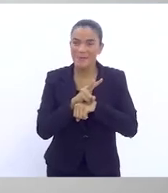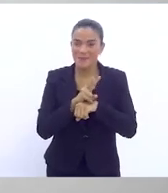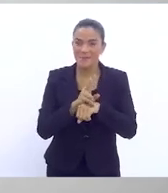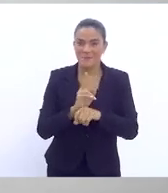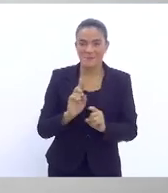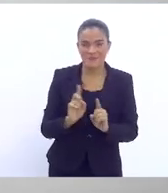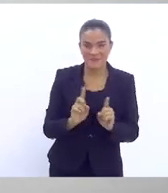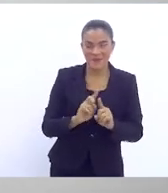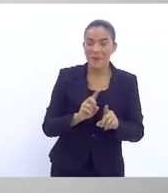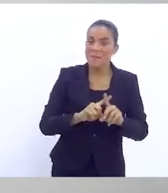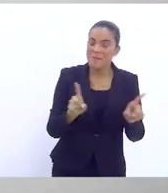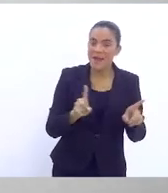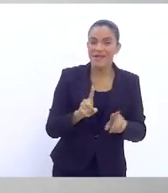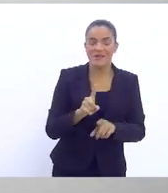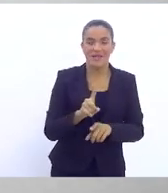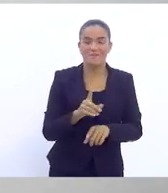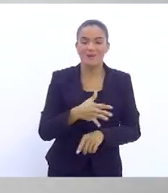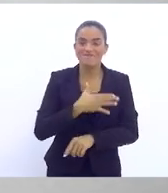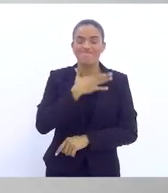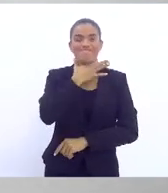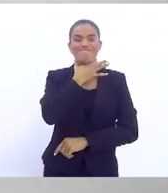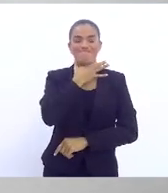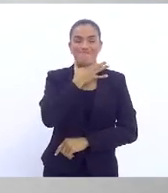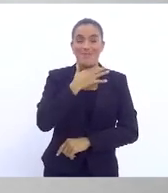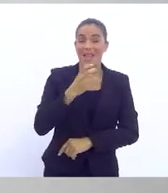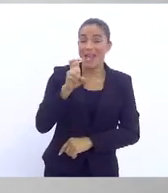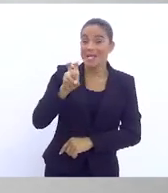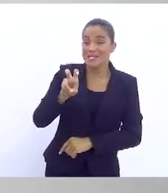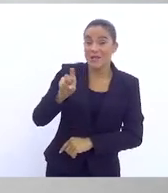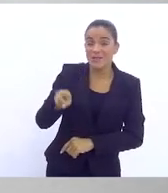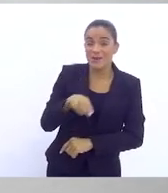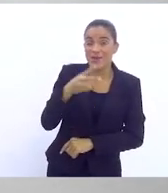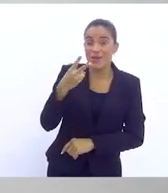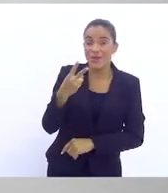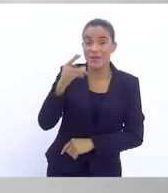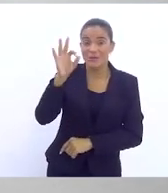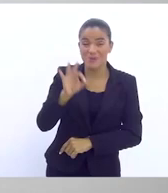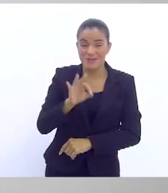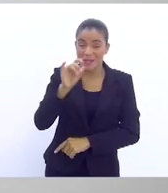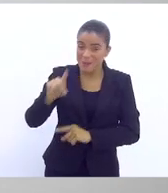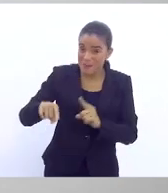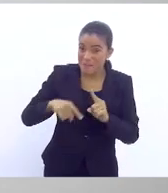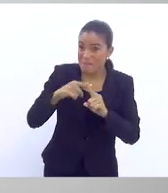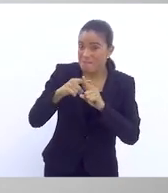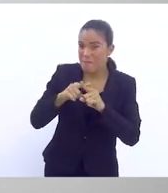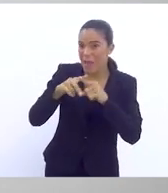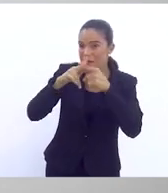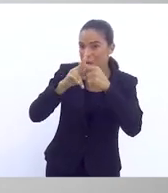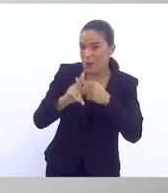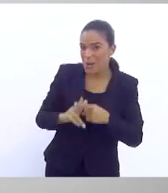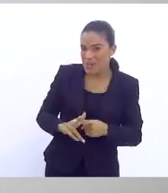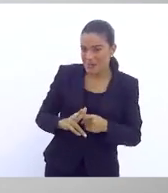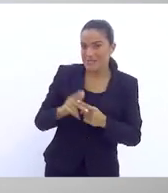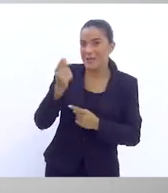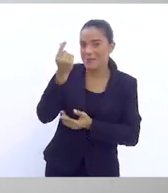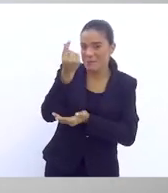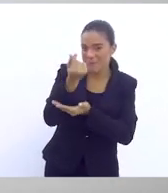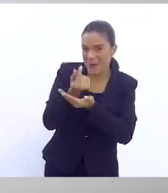Mas é escorchante porque é 5,2% ao ano mais correção monetária